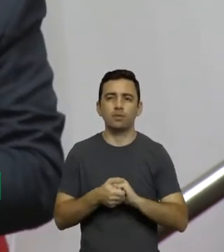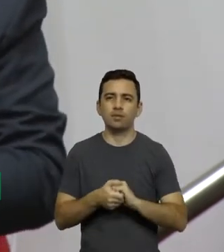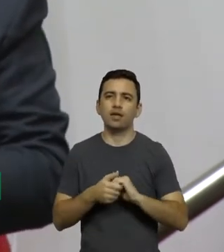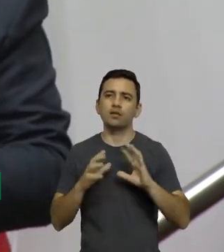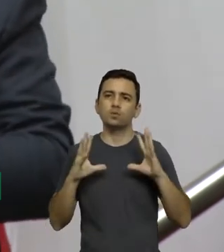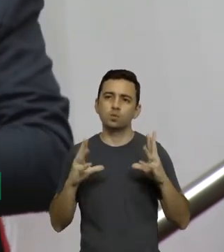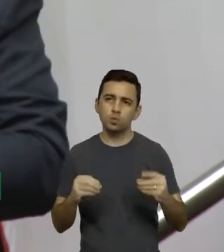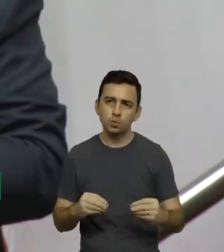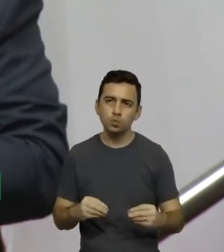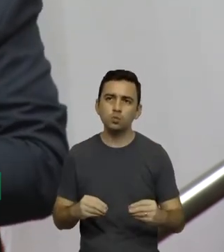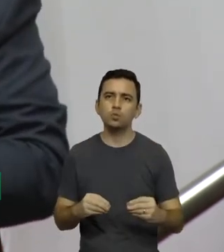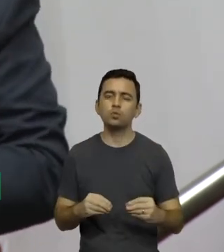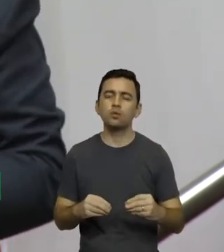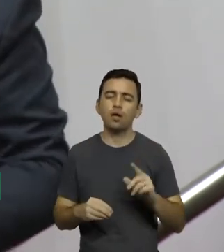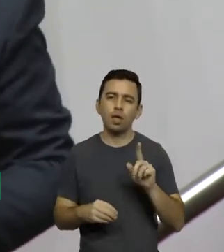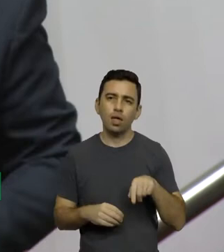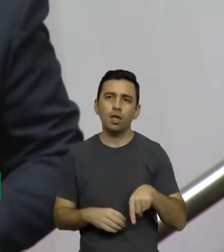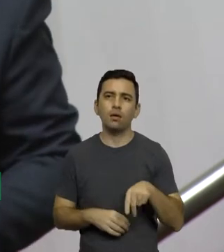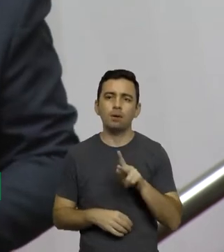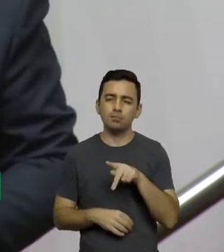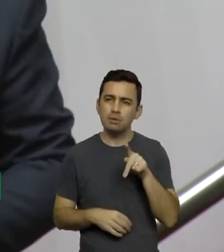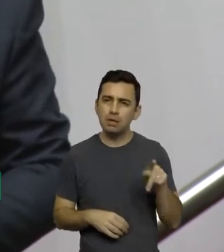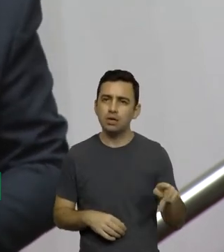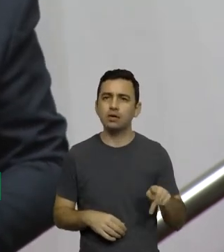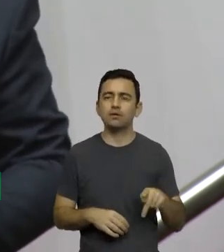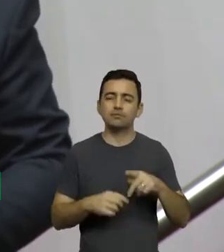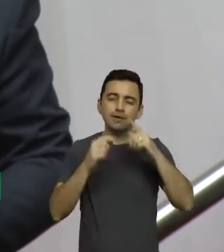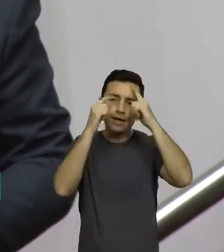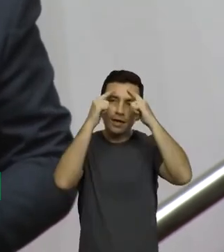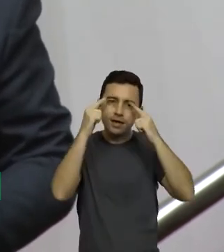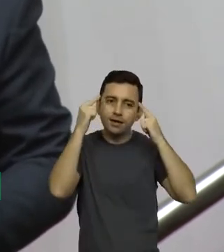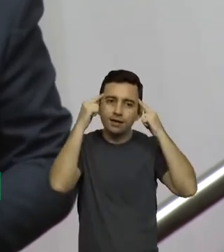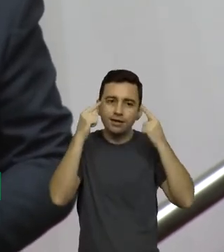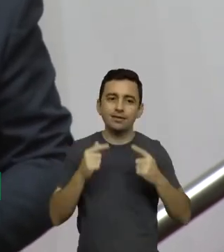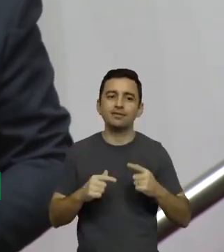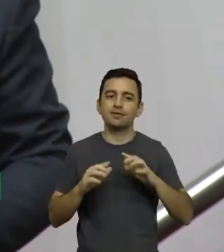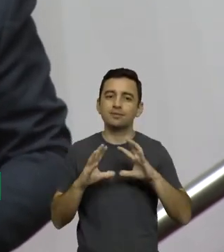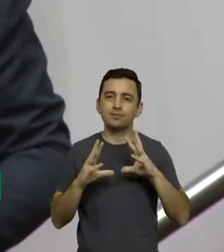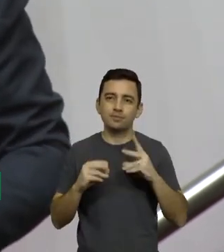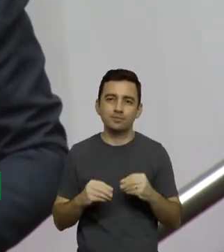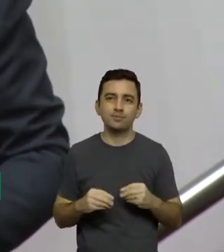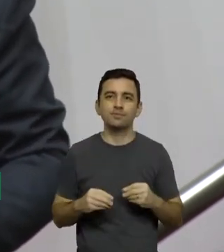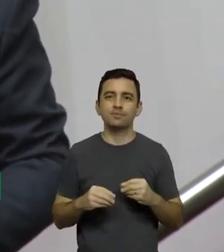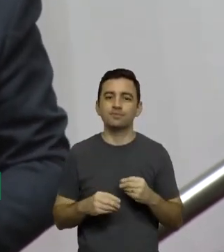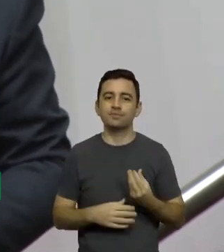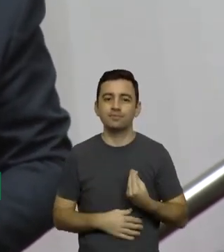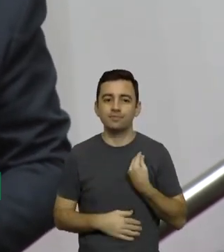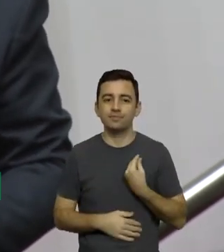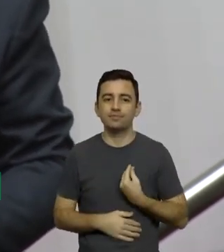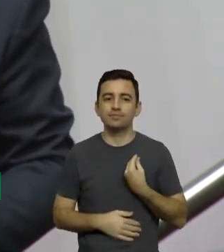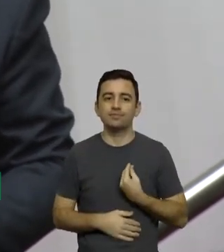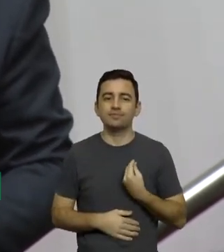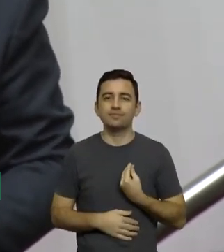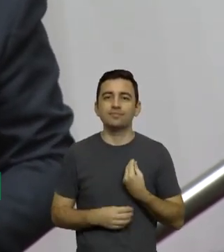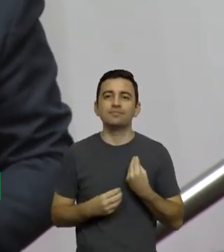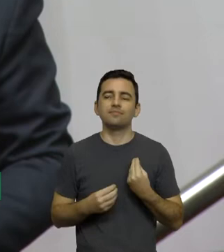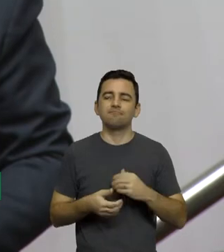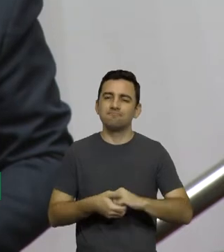deputado Padre Pedro, deputado Sareta, deputado Fabiano. Deputado Padre Pedro, me permita ali cumprimentar,